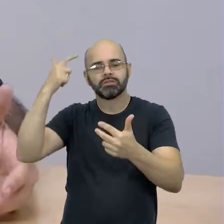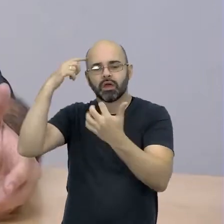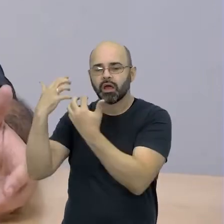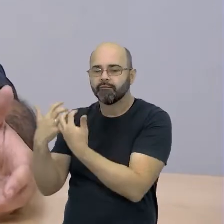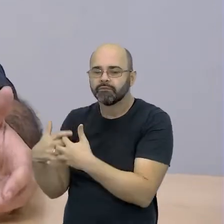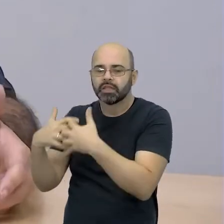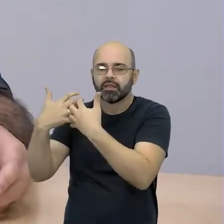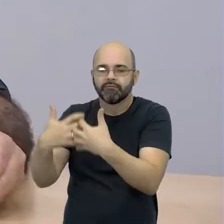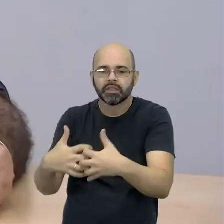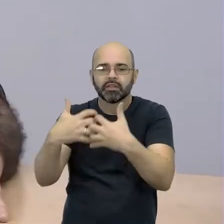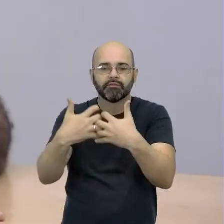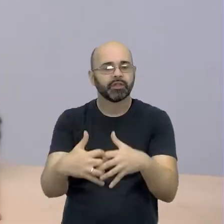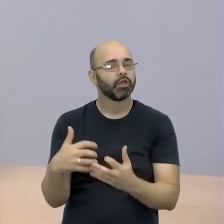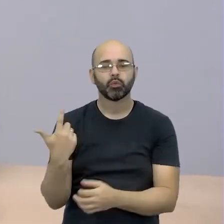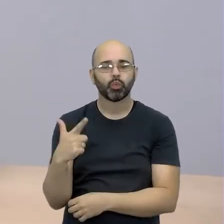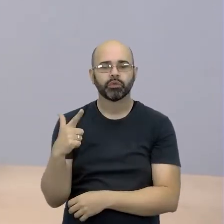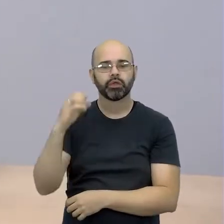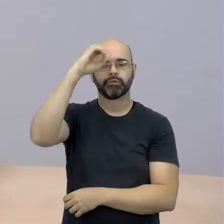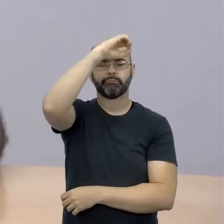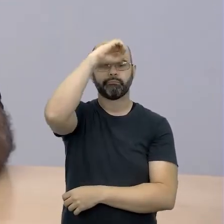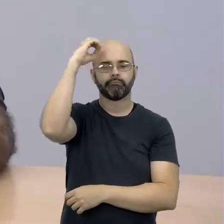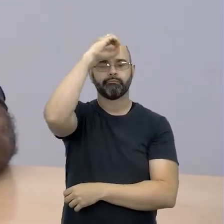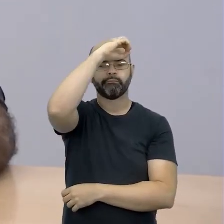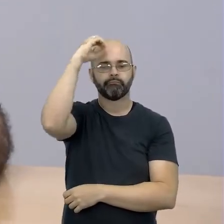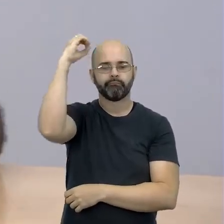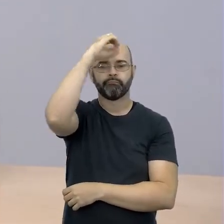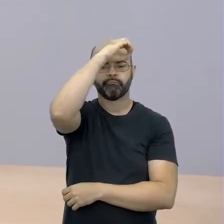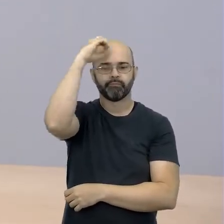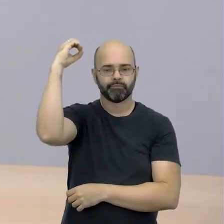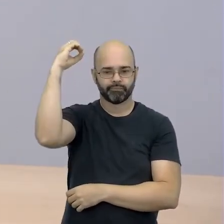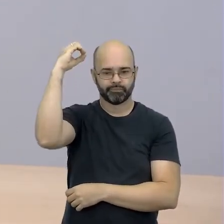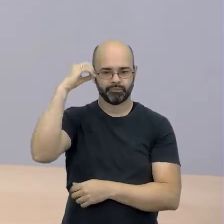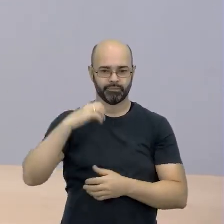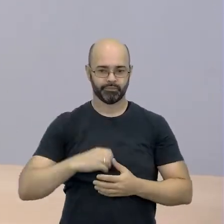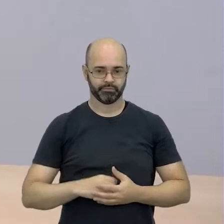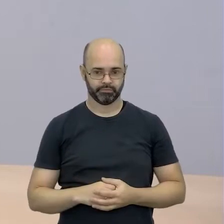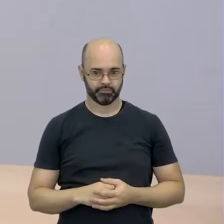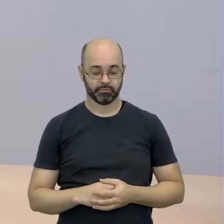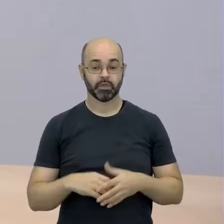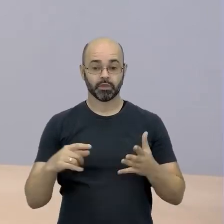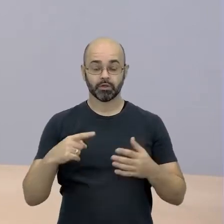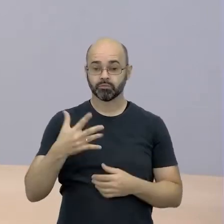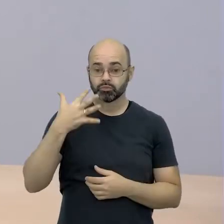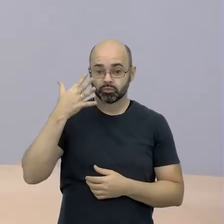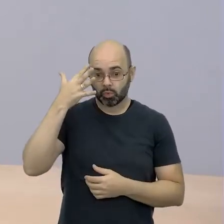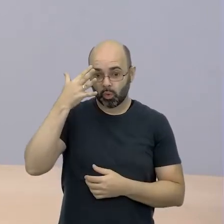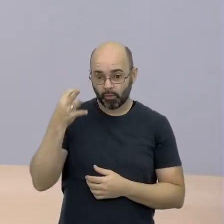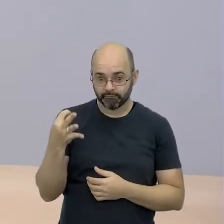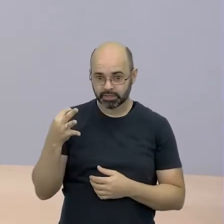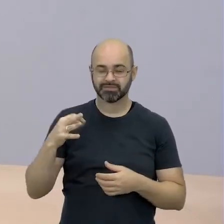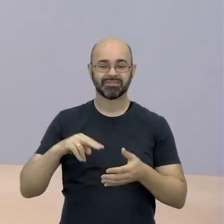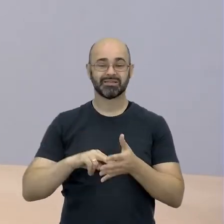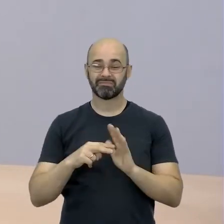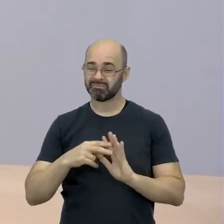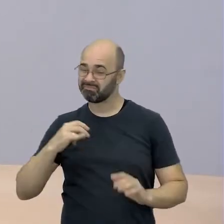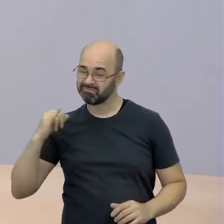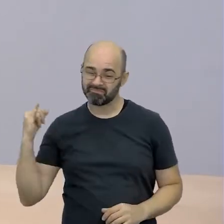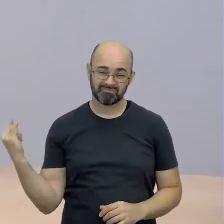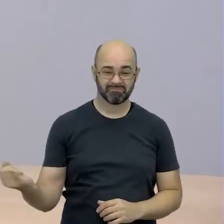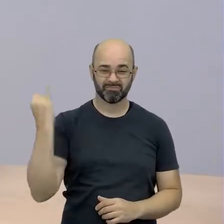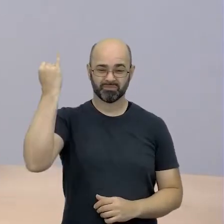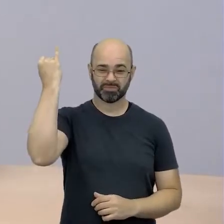de um panorama histórico. A consciência aqui é questão sine qua non para a gente